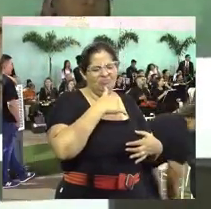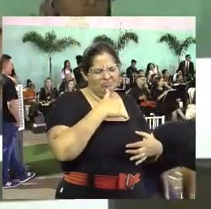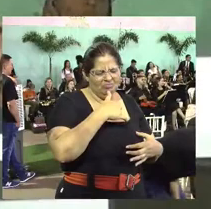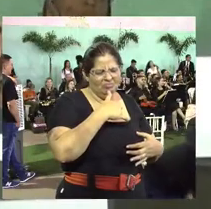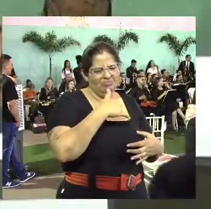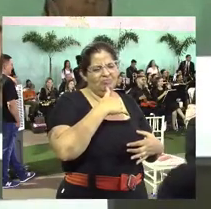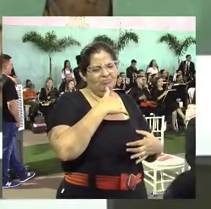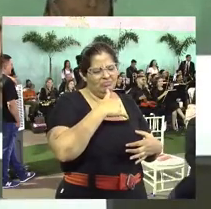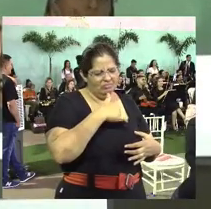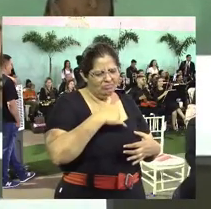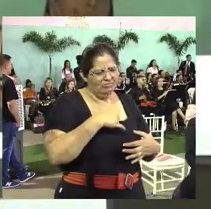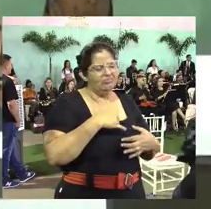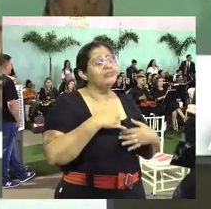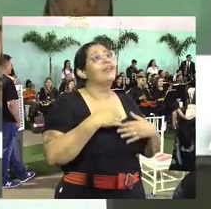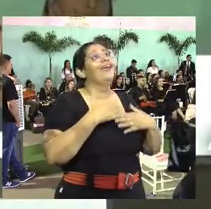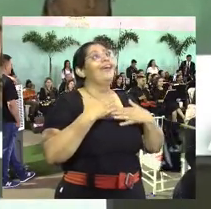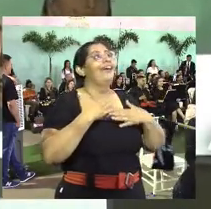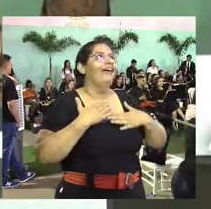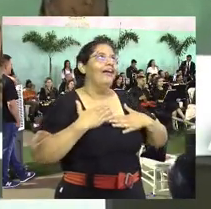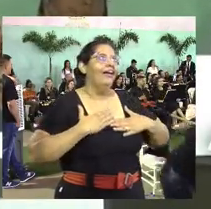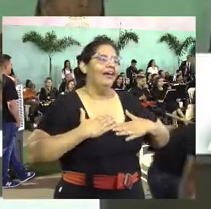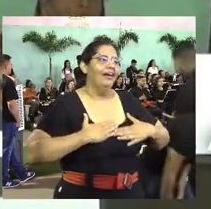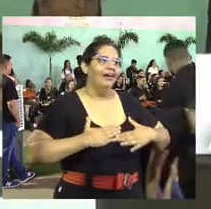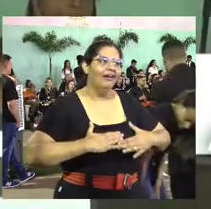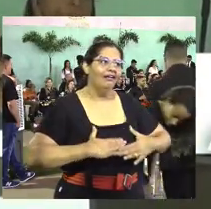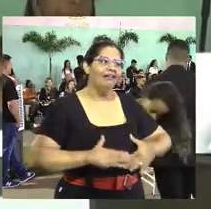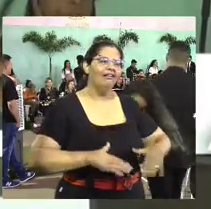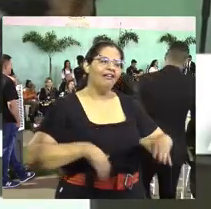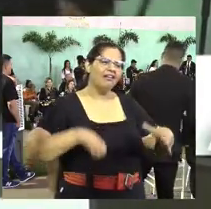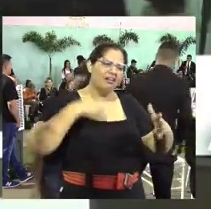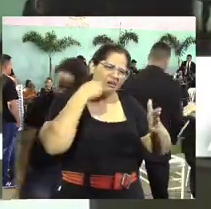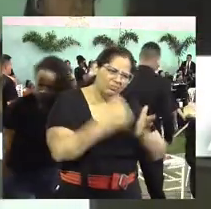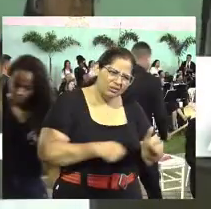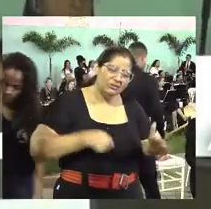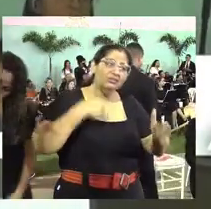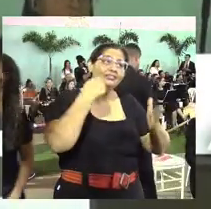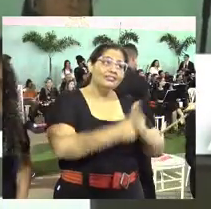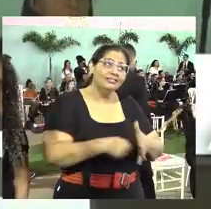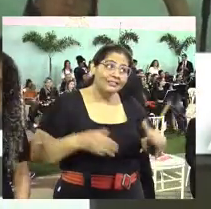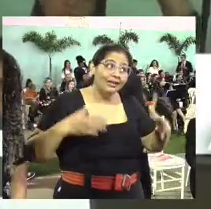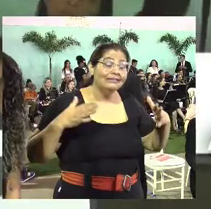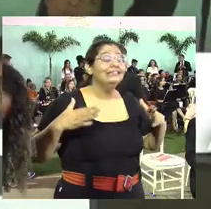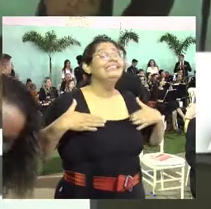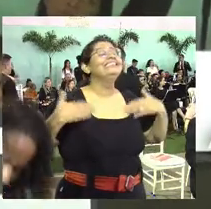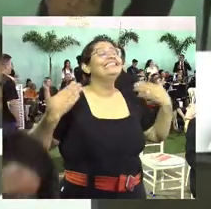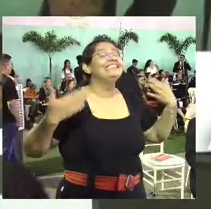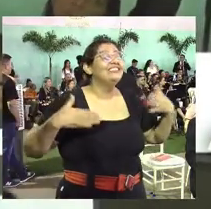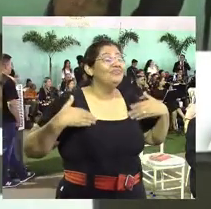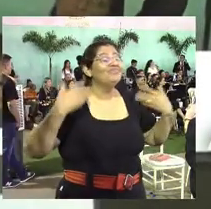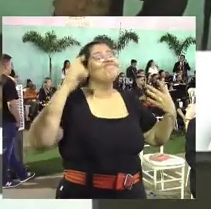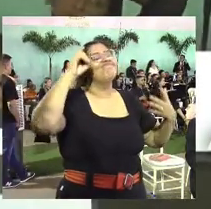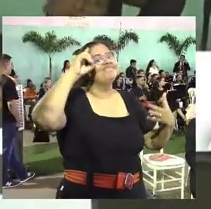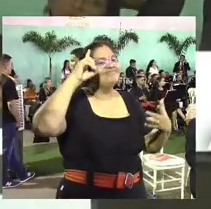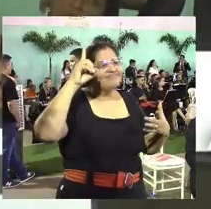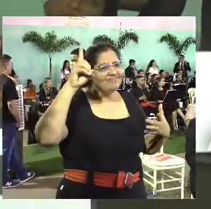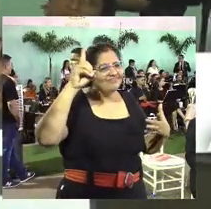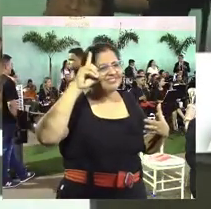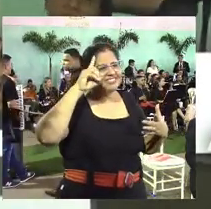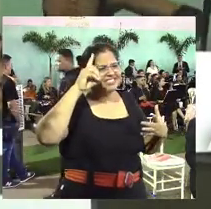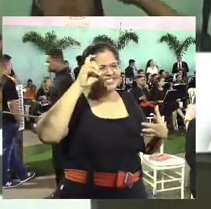de chorar a calma insista se anima são Dias